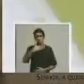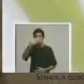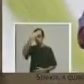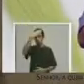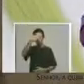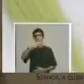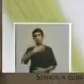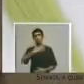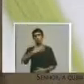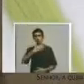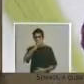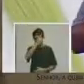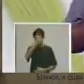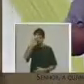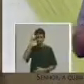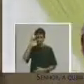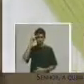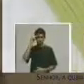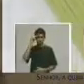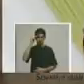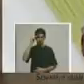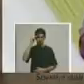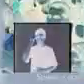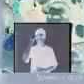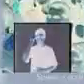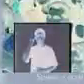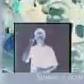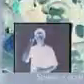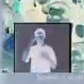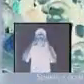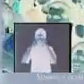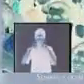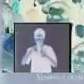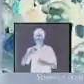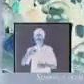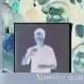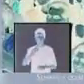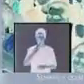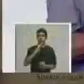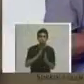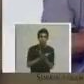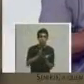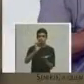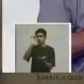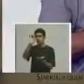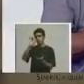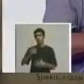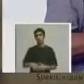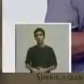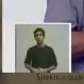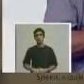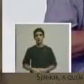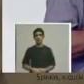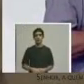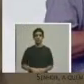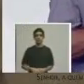hora da dificuldade, que palavra vem à tona? Lembra da história que eu contei do menino que estava olhando o padre fazer cerca? O